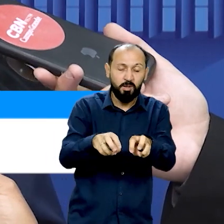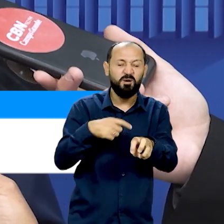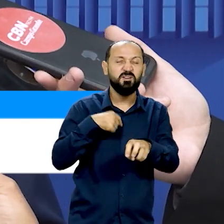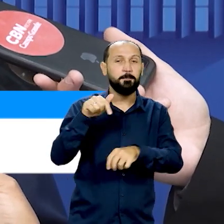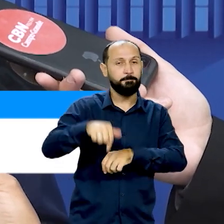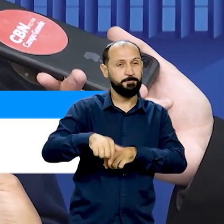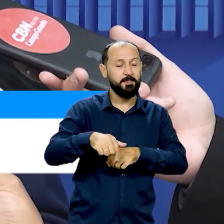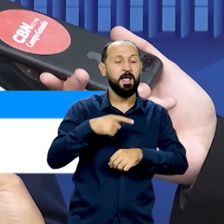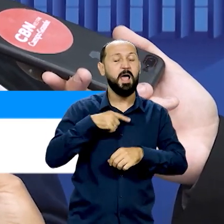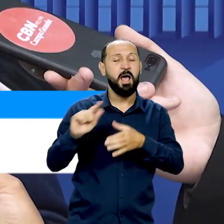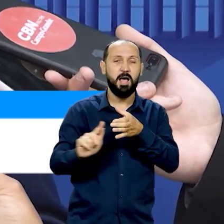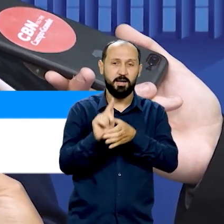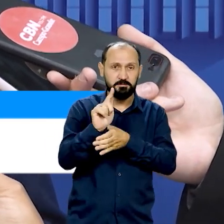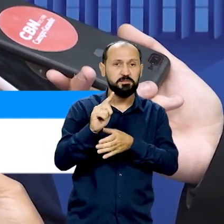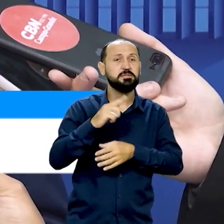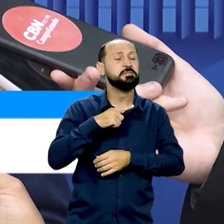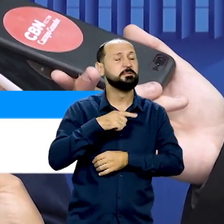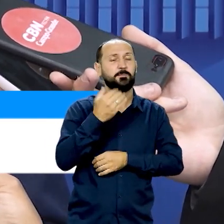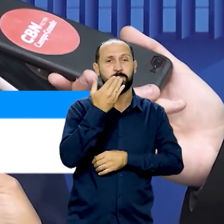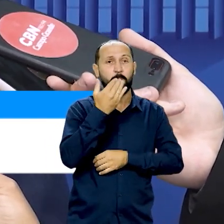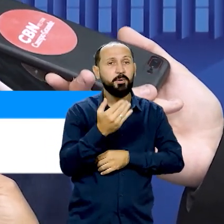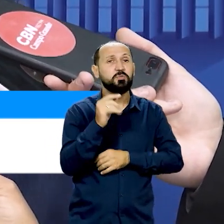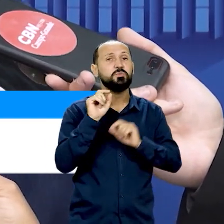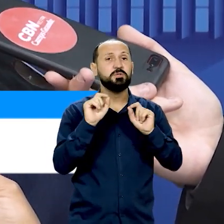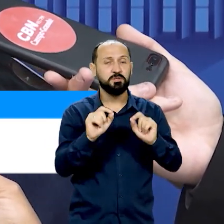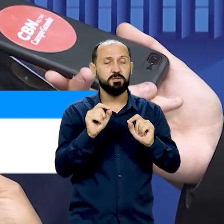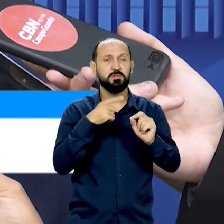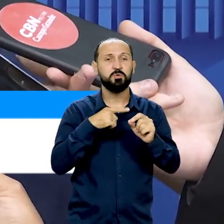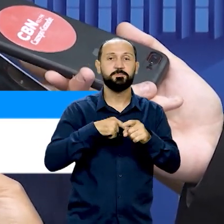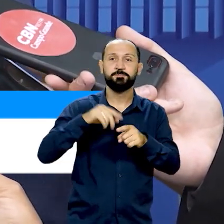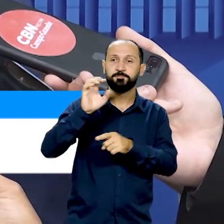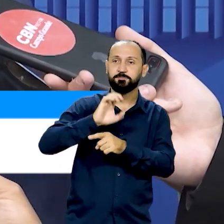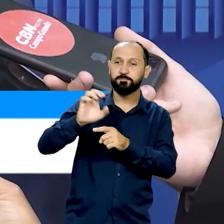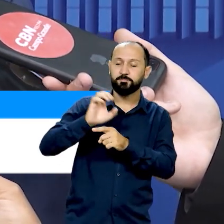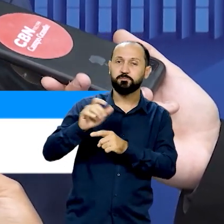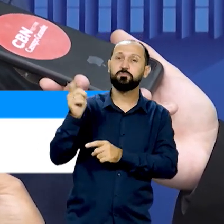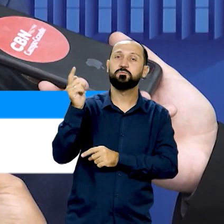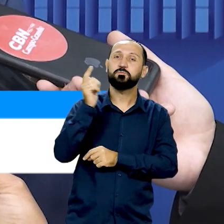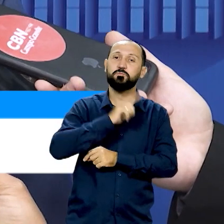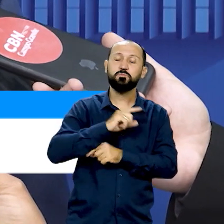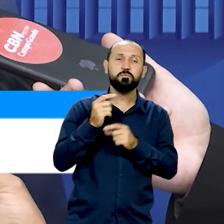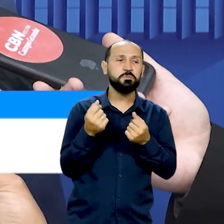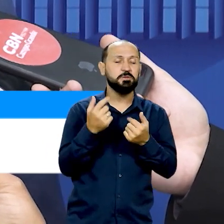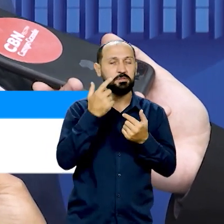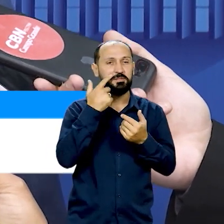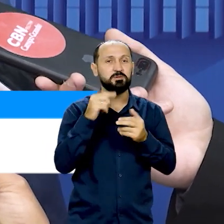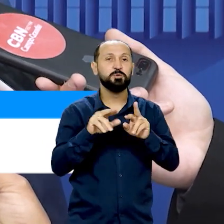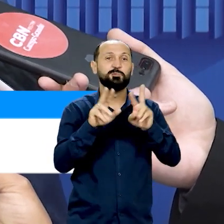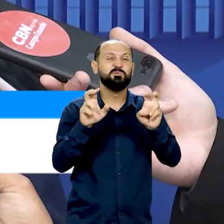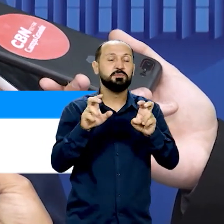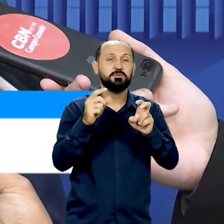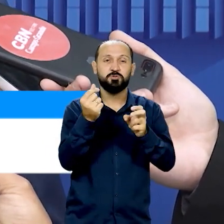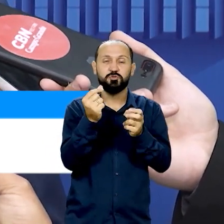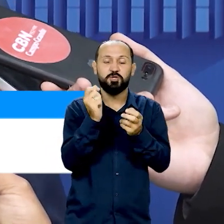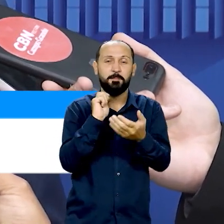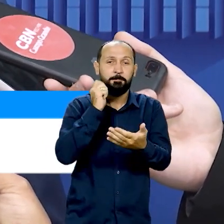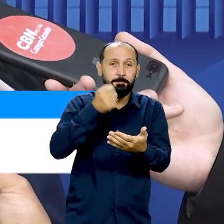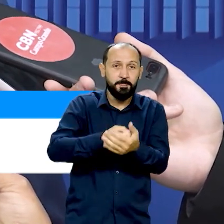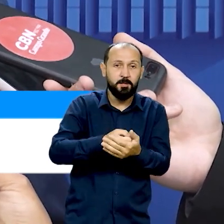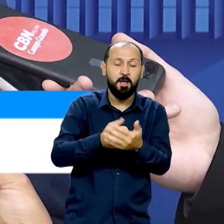fazem o transporte urbano a gás. Nós solicitamos que o estado pudesse nessa questão